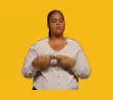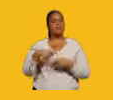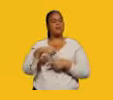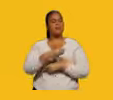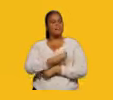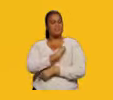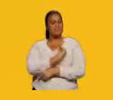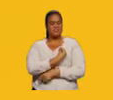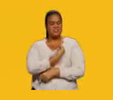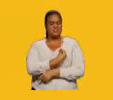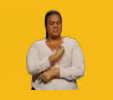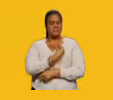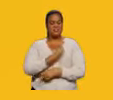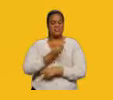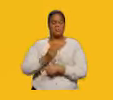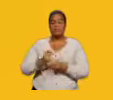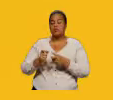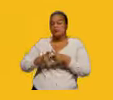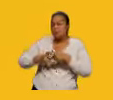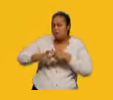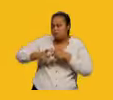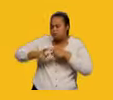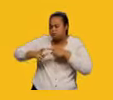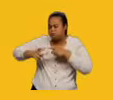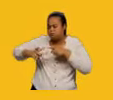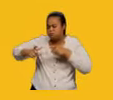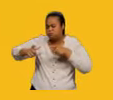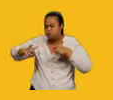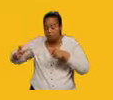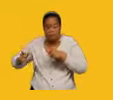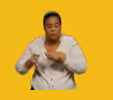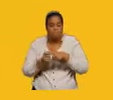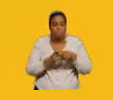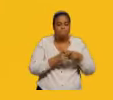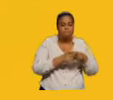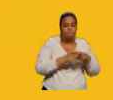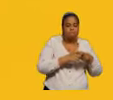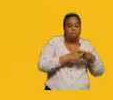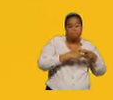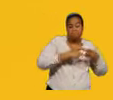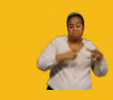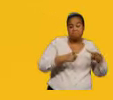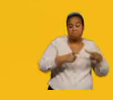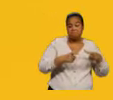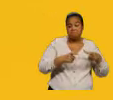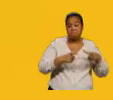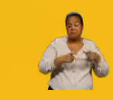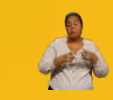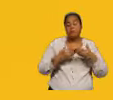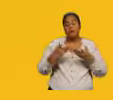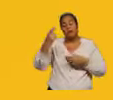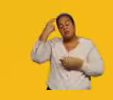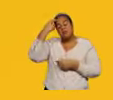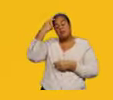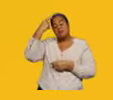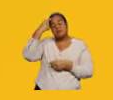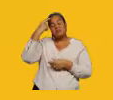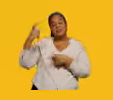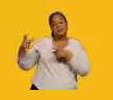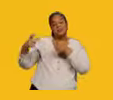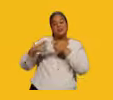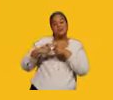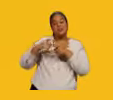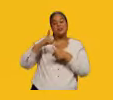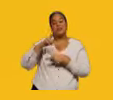existem áreas muito povoadas e pouco povoadas quando a gente fala de densidade demográfica a